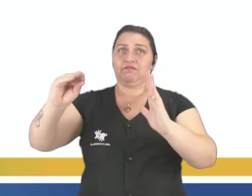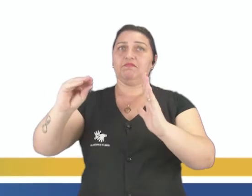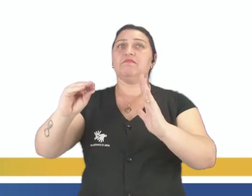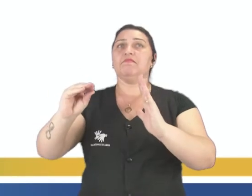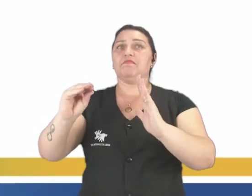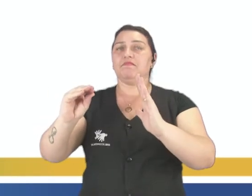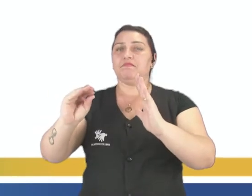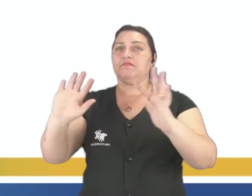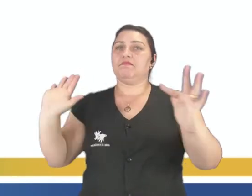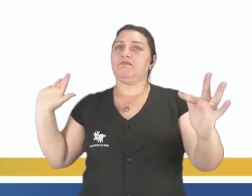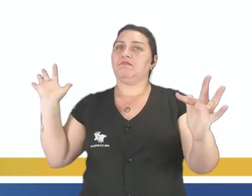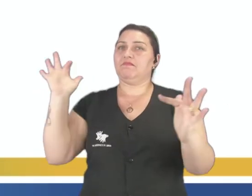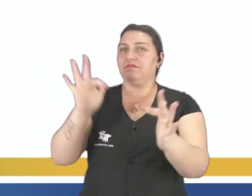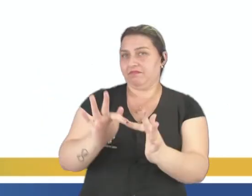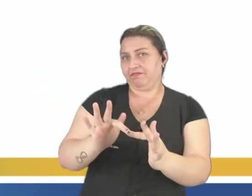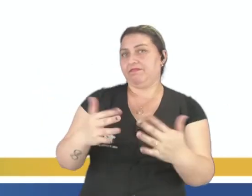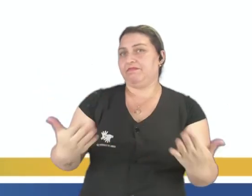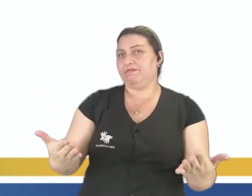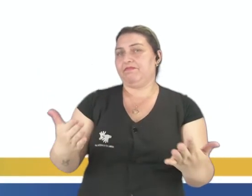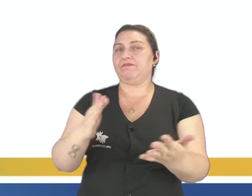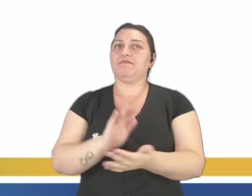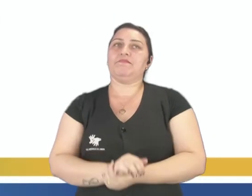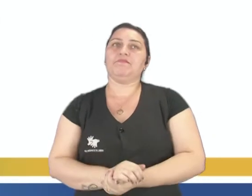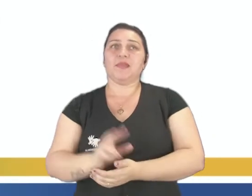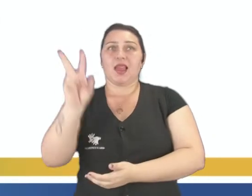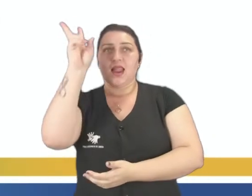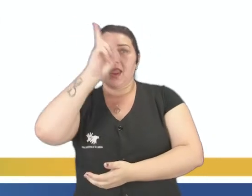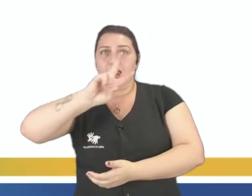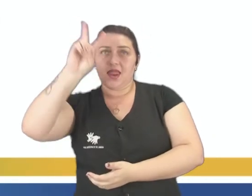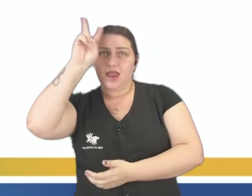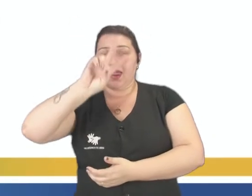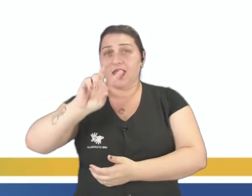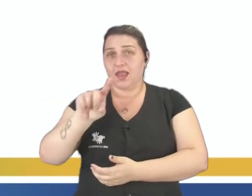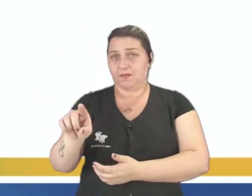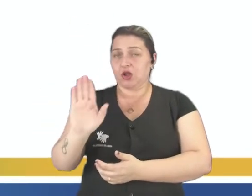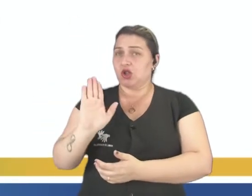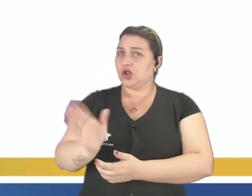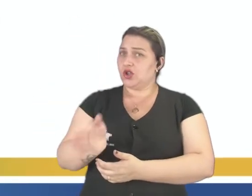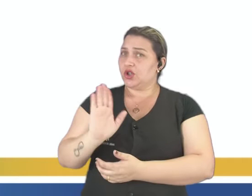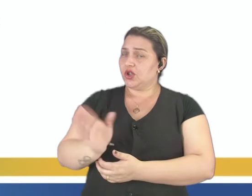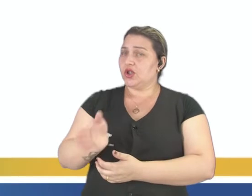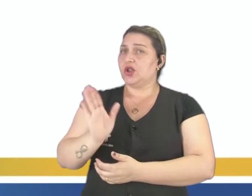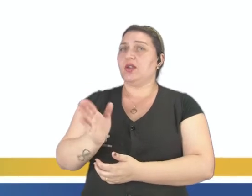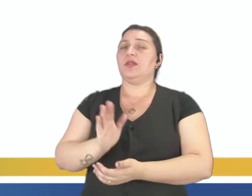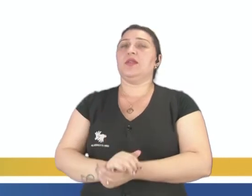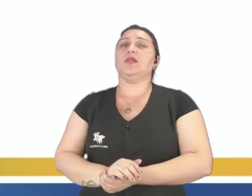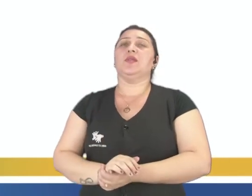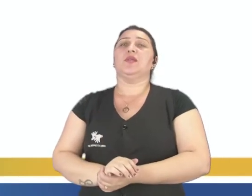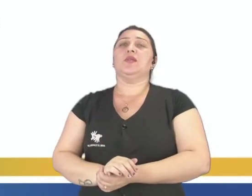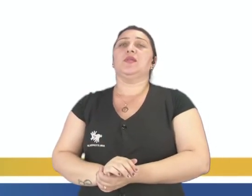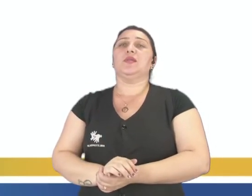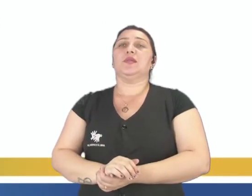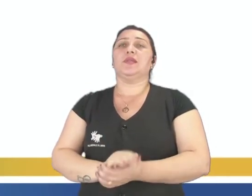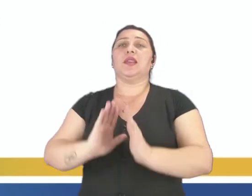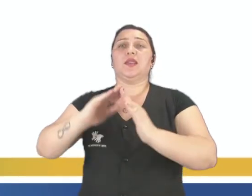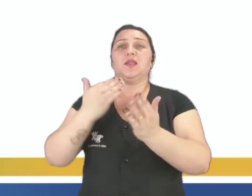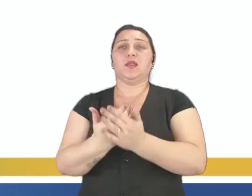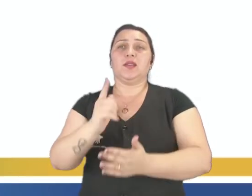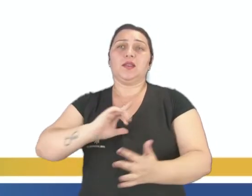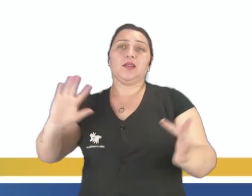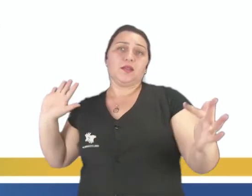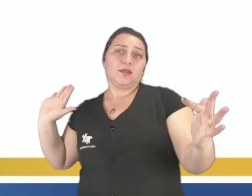imitação dos modelos clássicos. Lembra que isso aí já vai ser lá da escola